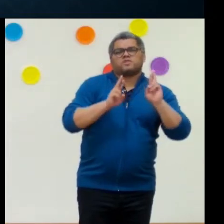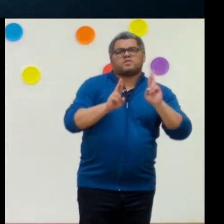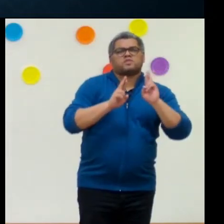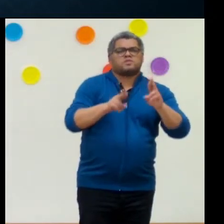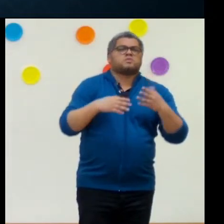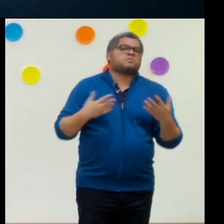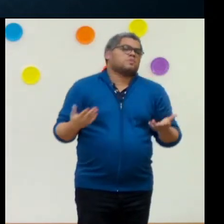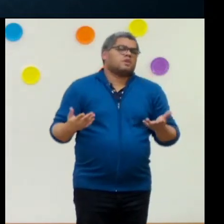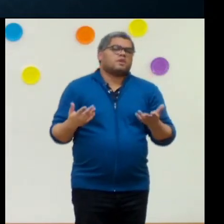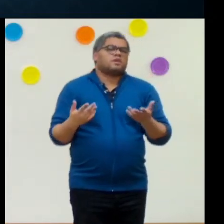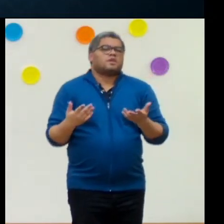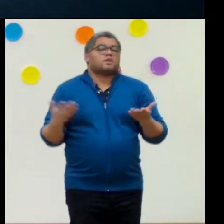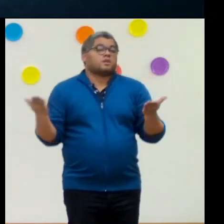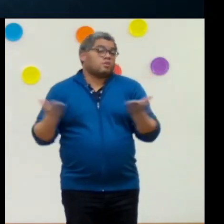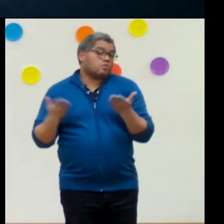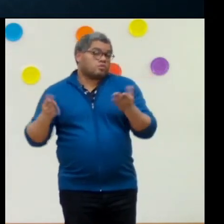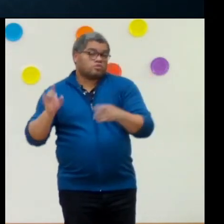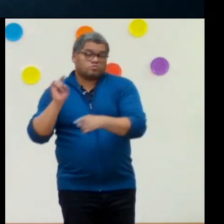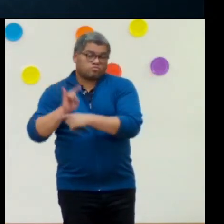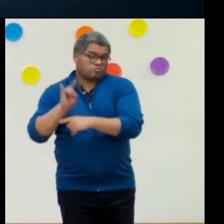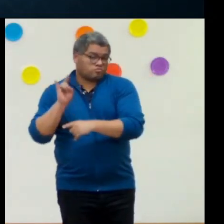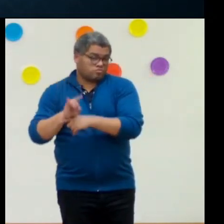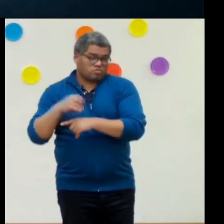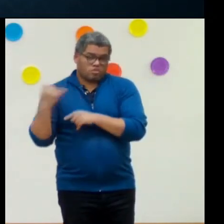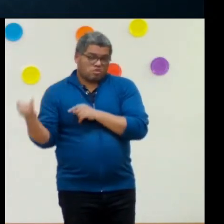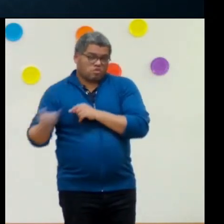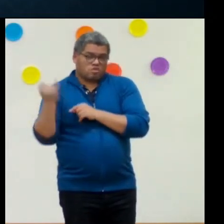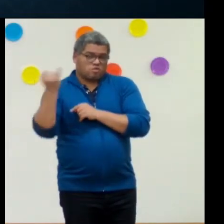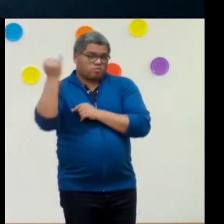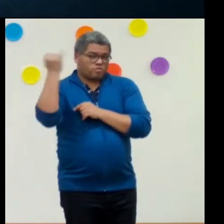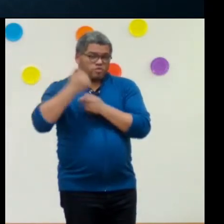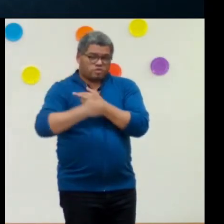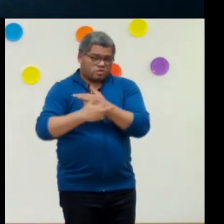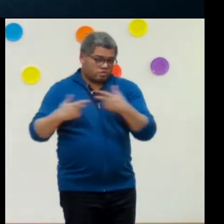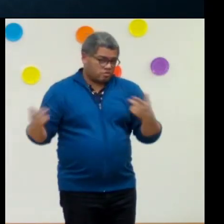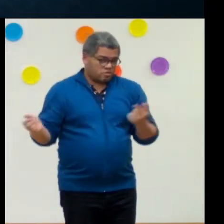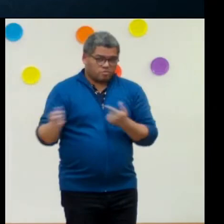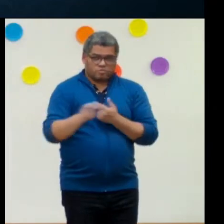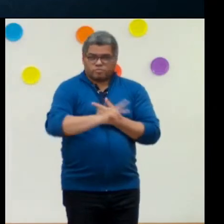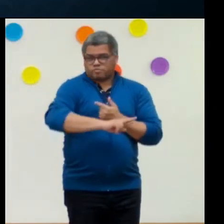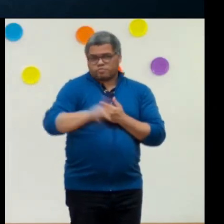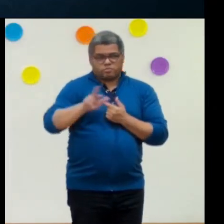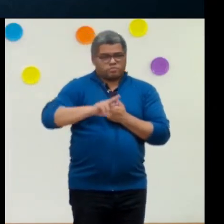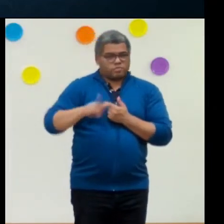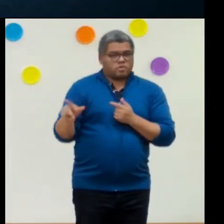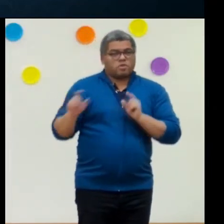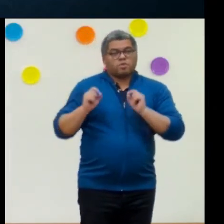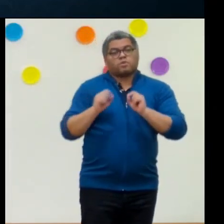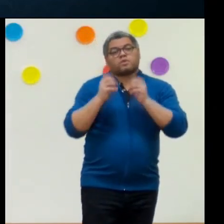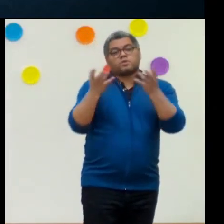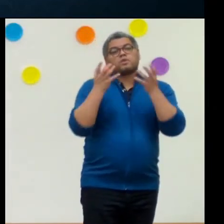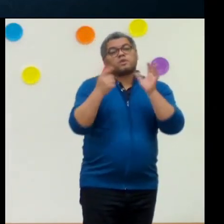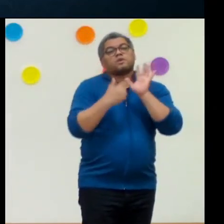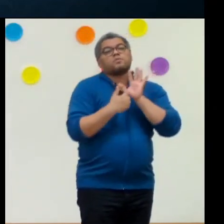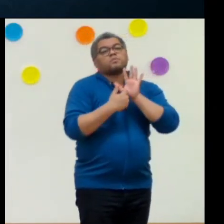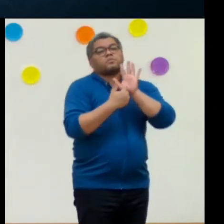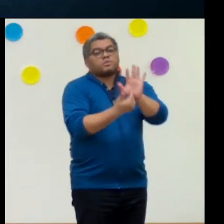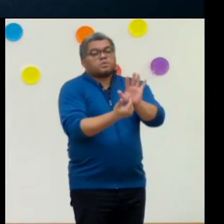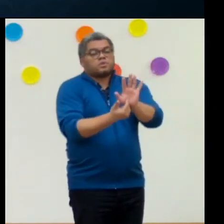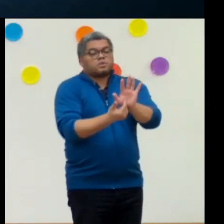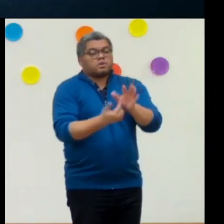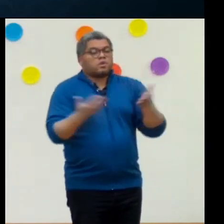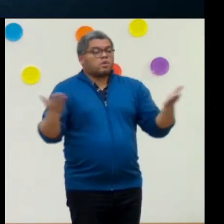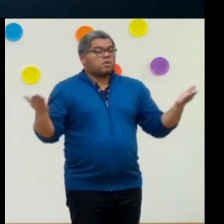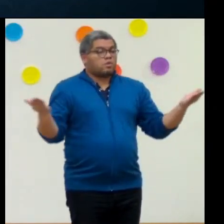uma coisa importante. Então, o ponto que eu quero pintar, o quadro que eu quero pintar aqui é: Pessoal, o mundo não